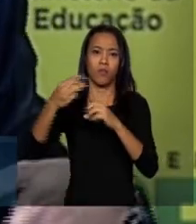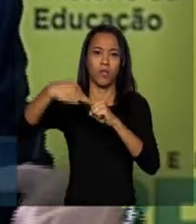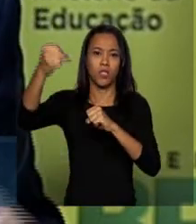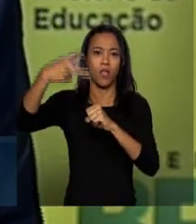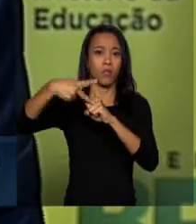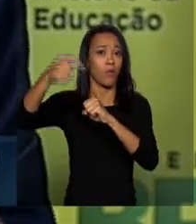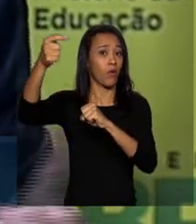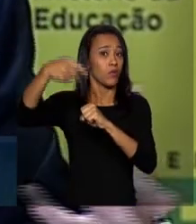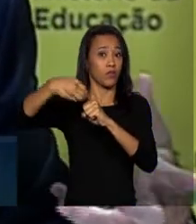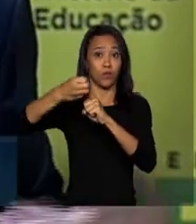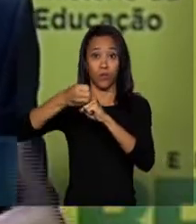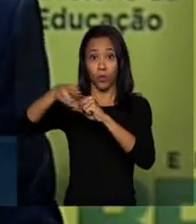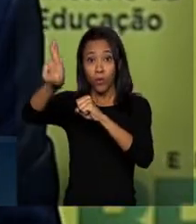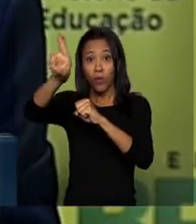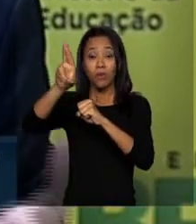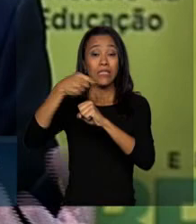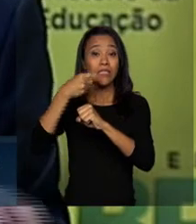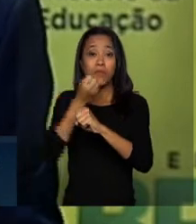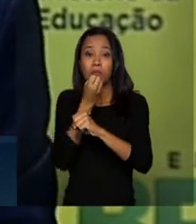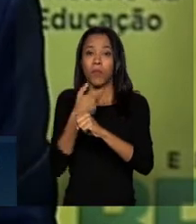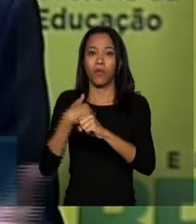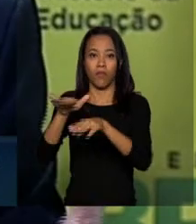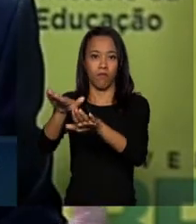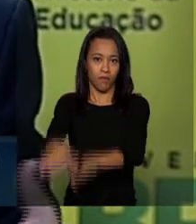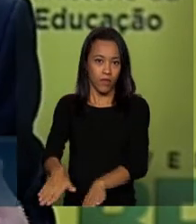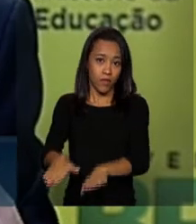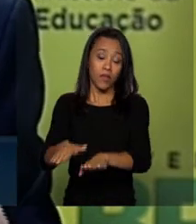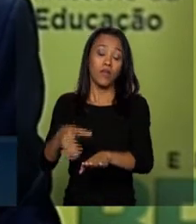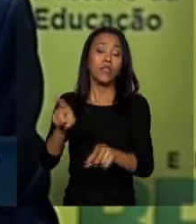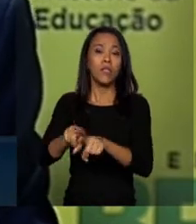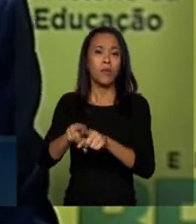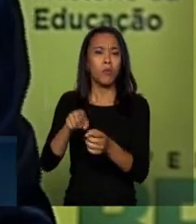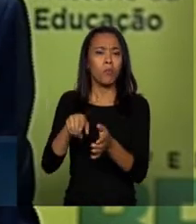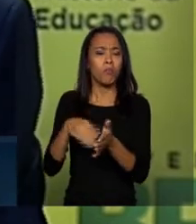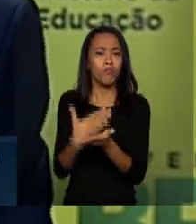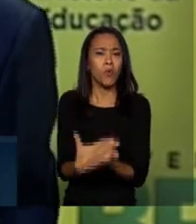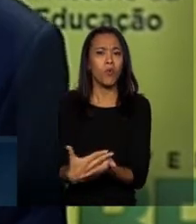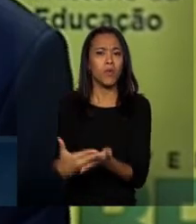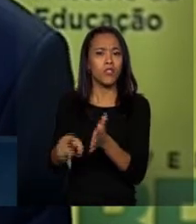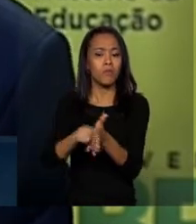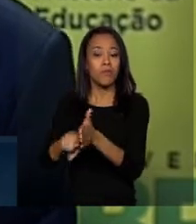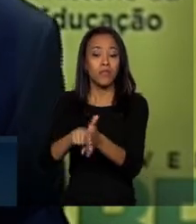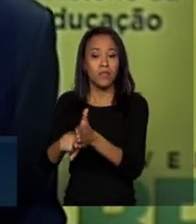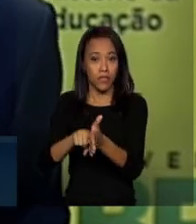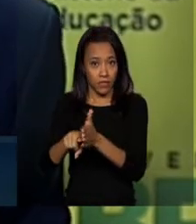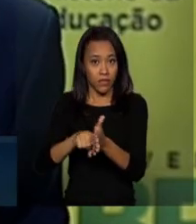doutorado, e o próprio processo de atualização científica que a vinculação com uma